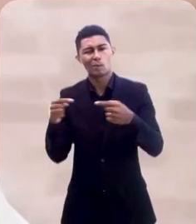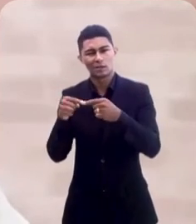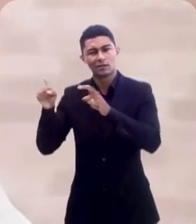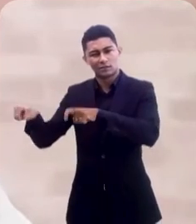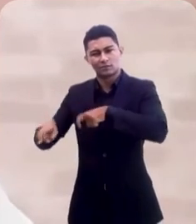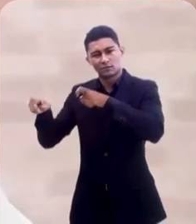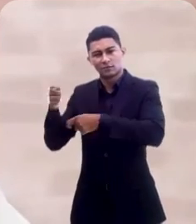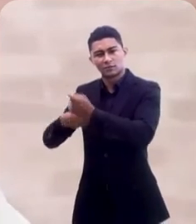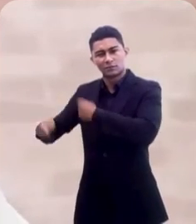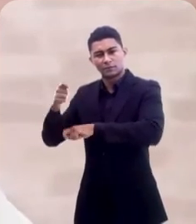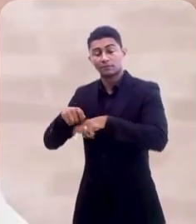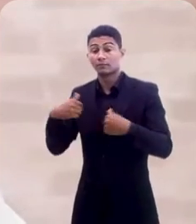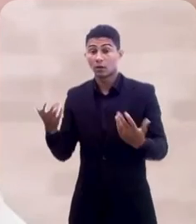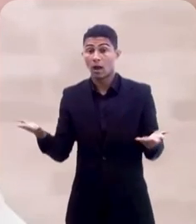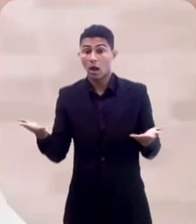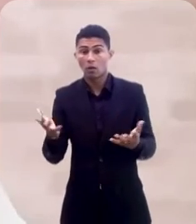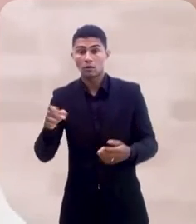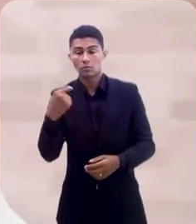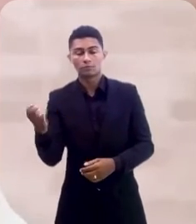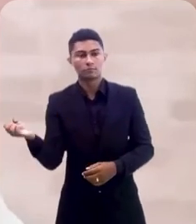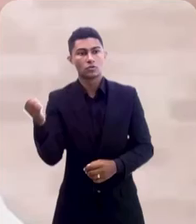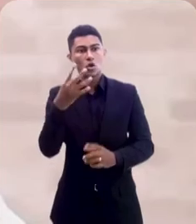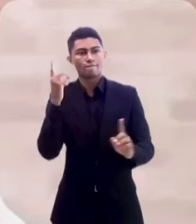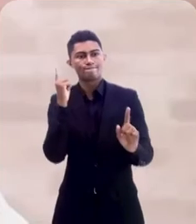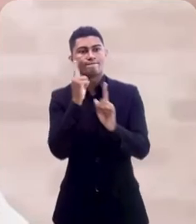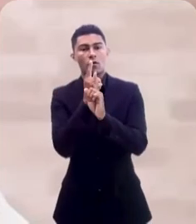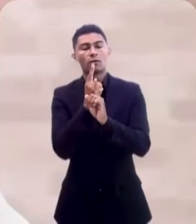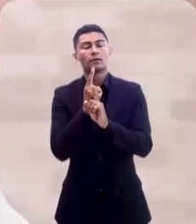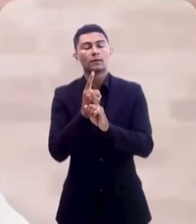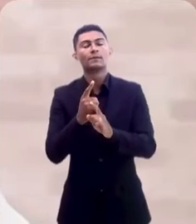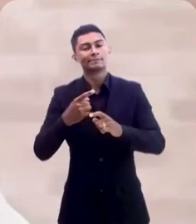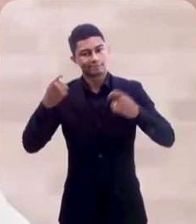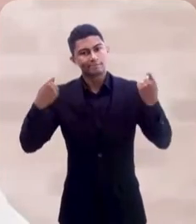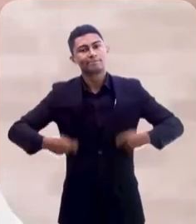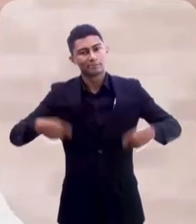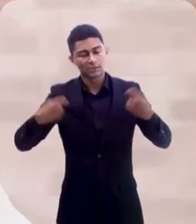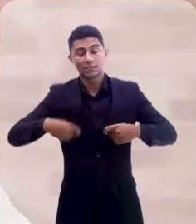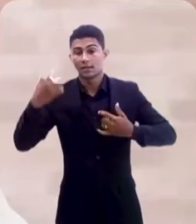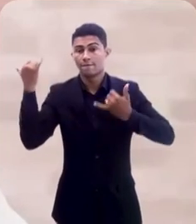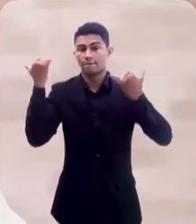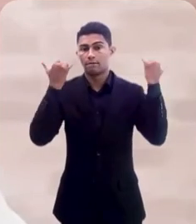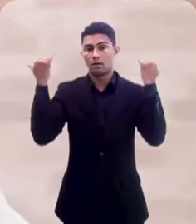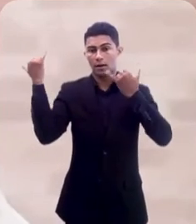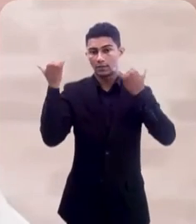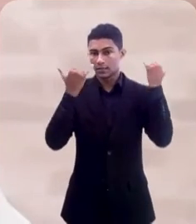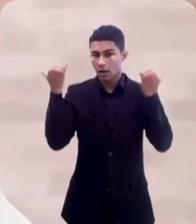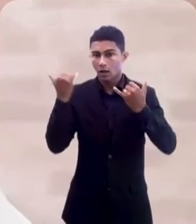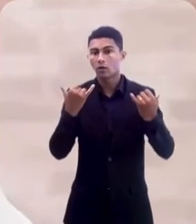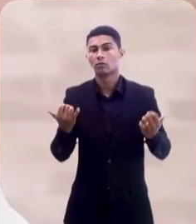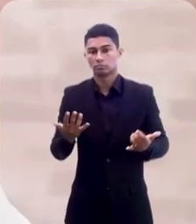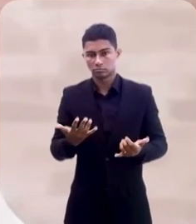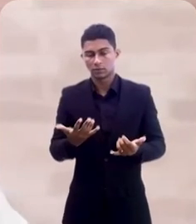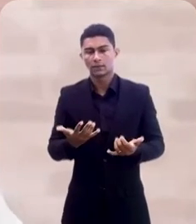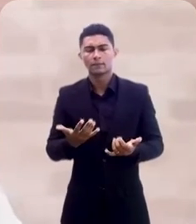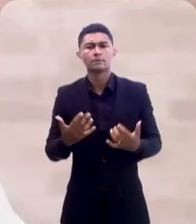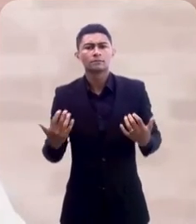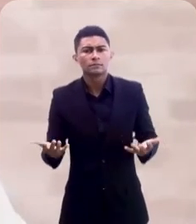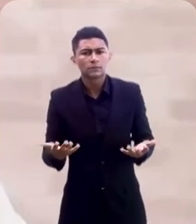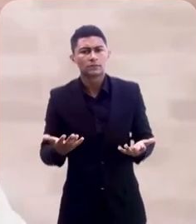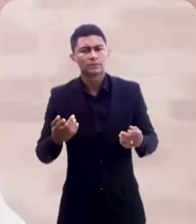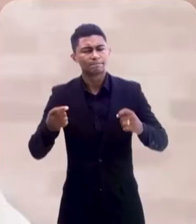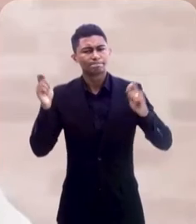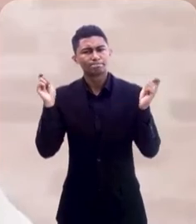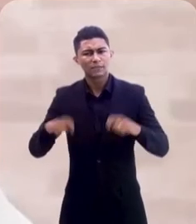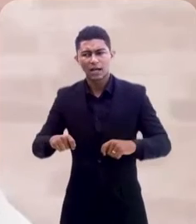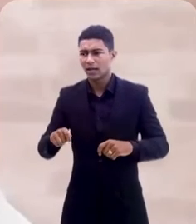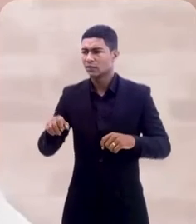a grande novidade é dispor de um conjunto de informações que vai permitir a todos os